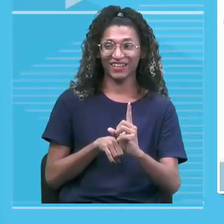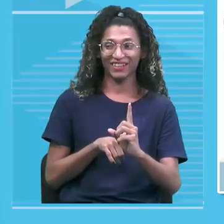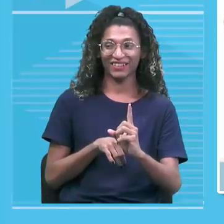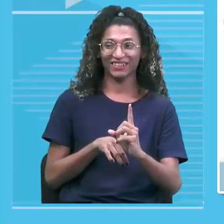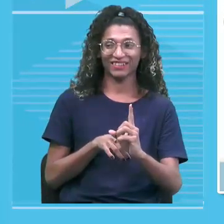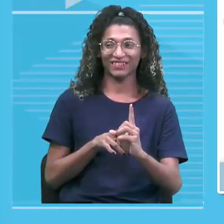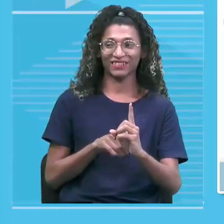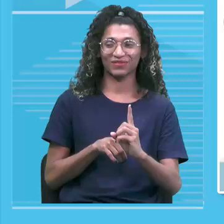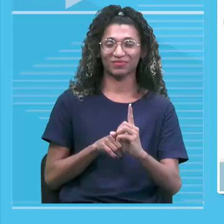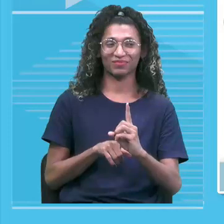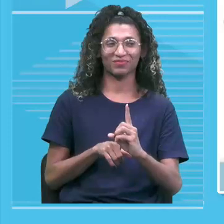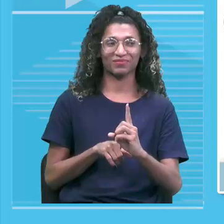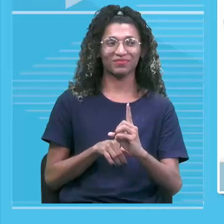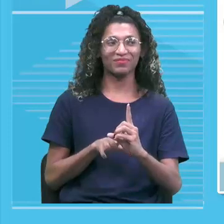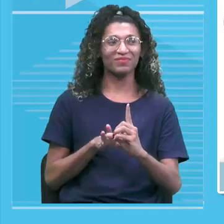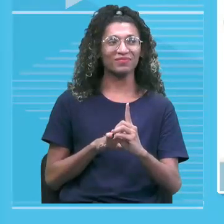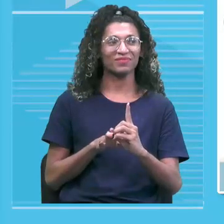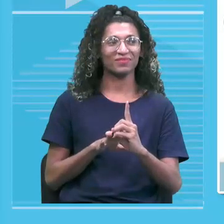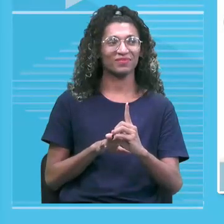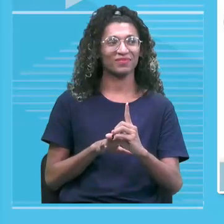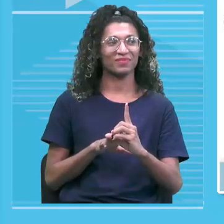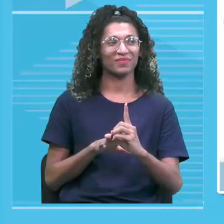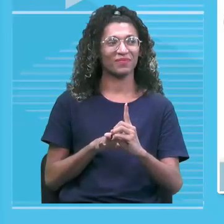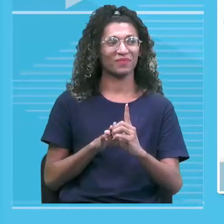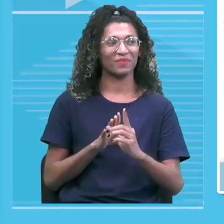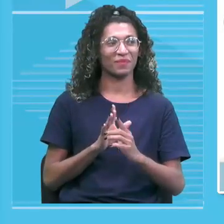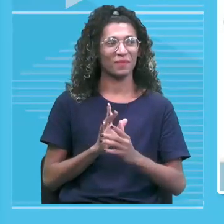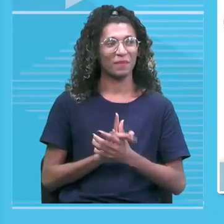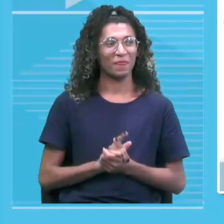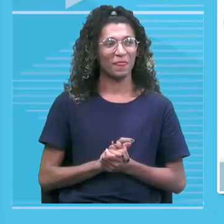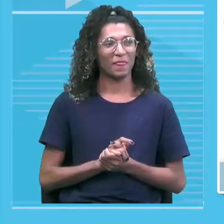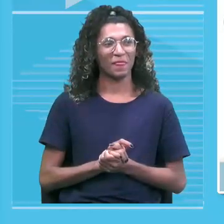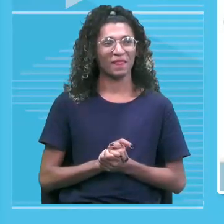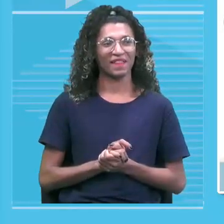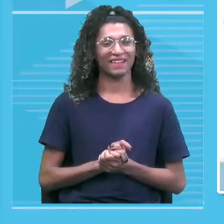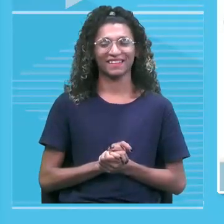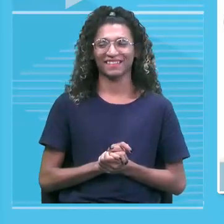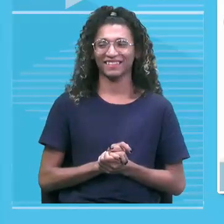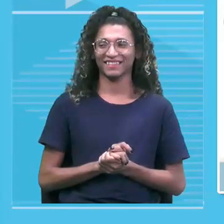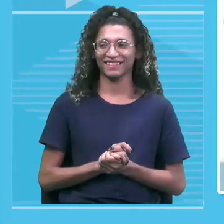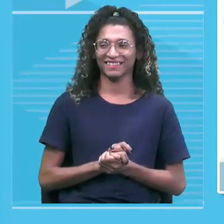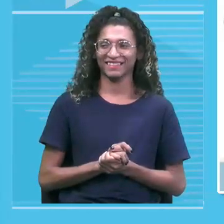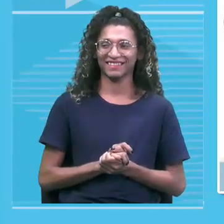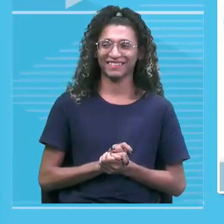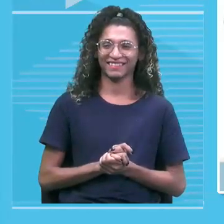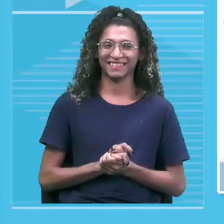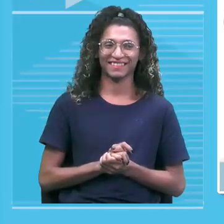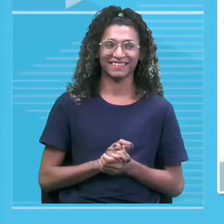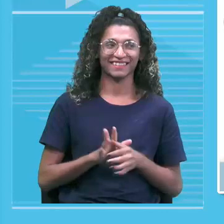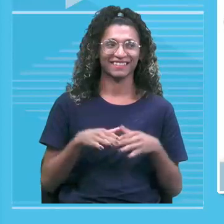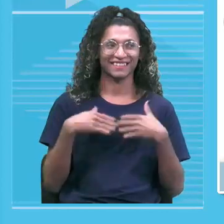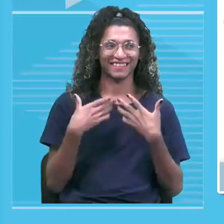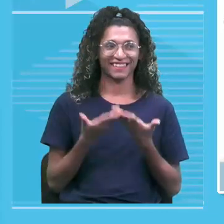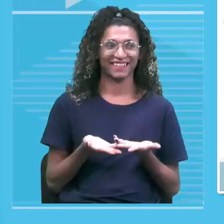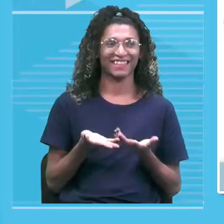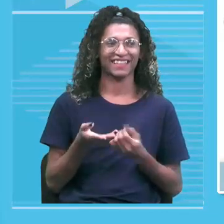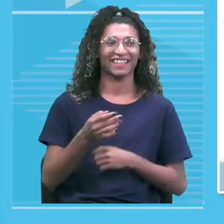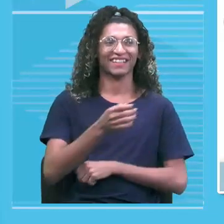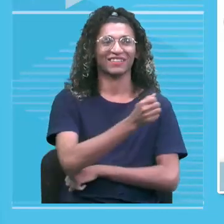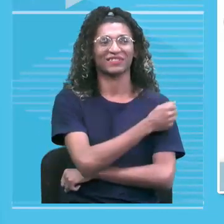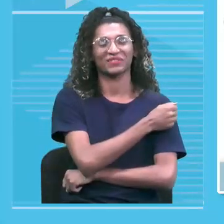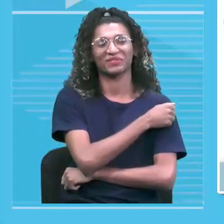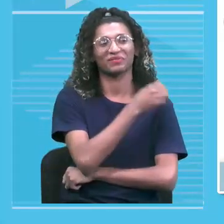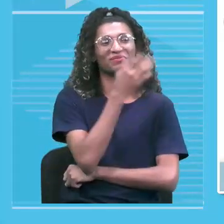pessoal já tá entrando de férias já esse final de semana eu só entro no final do ano que chique Bora lá jovens